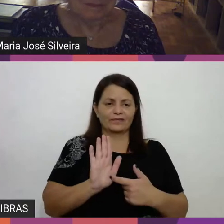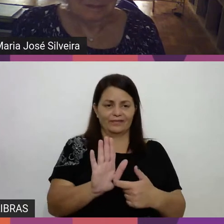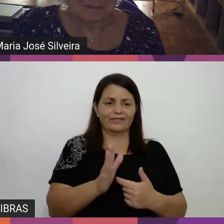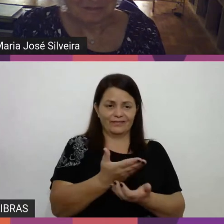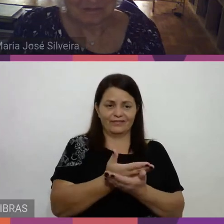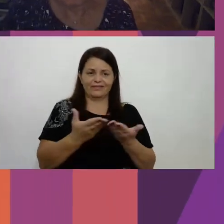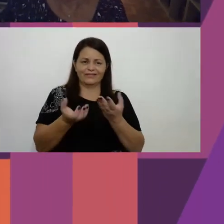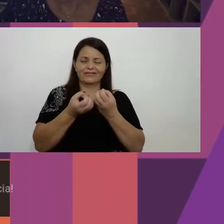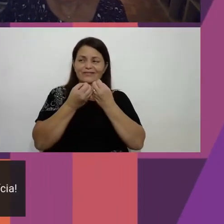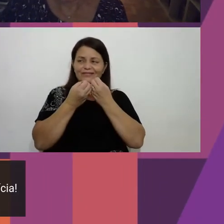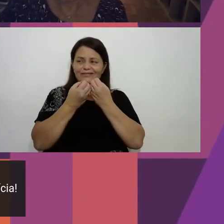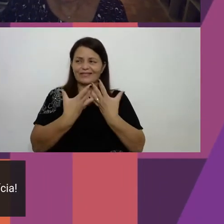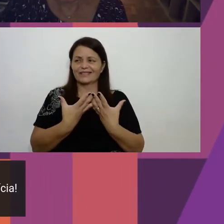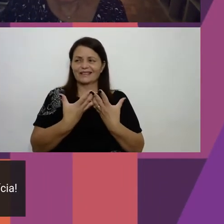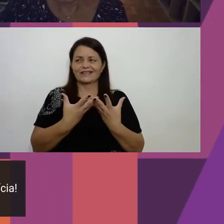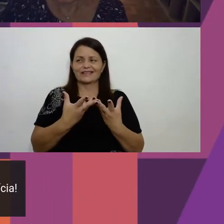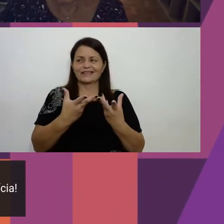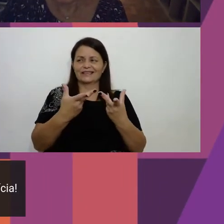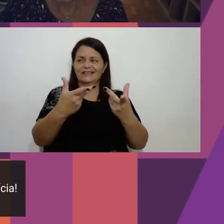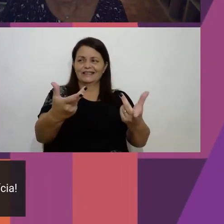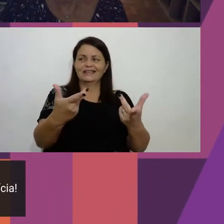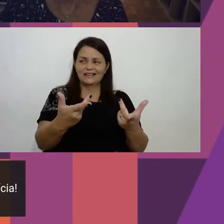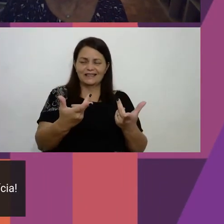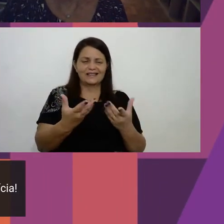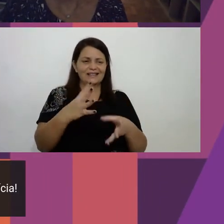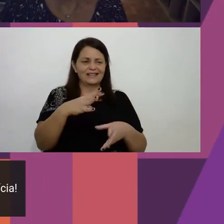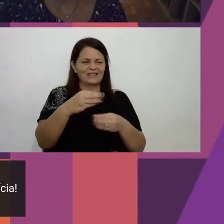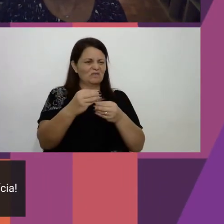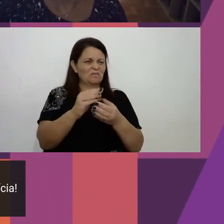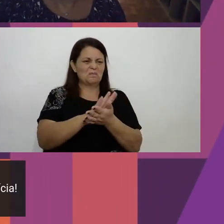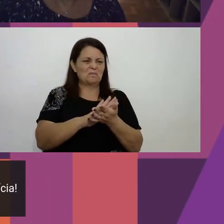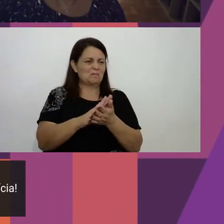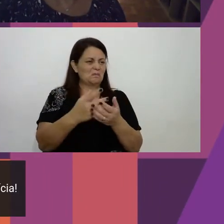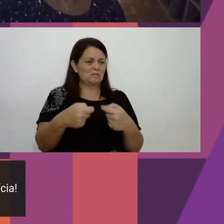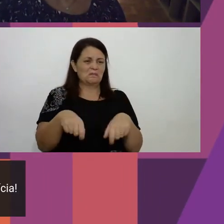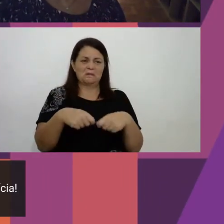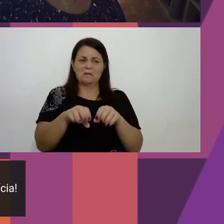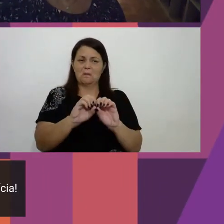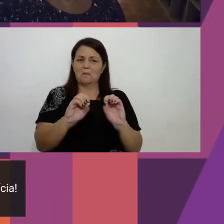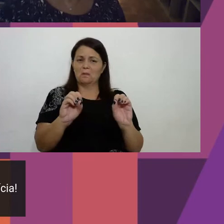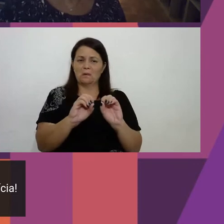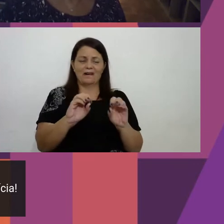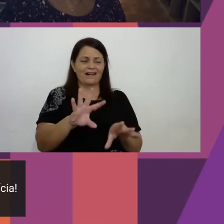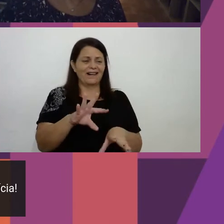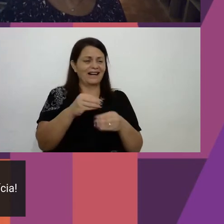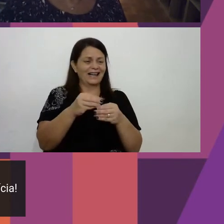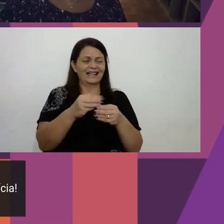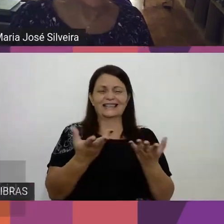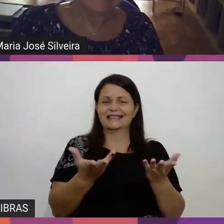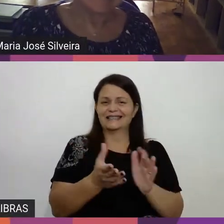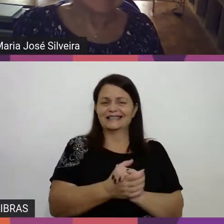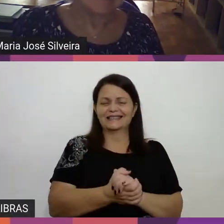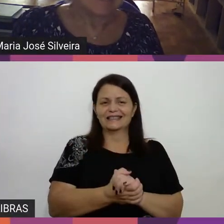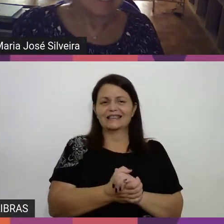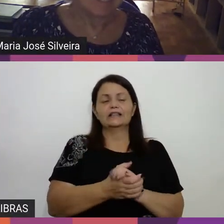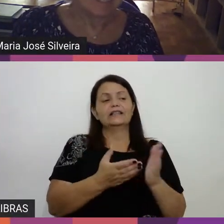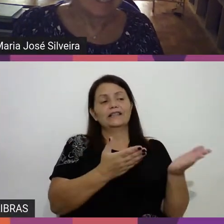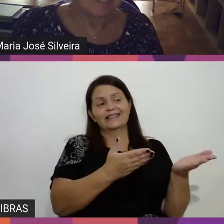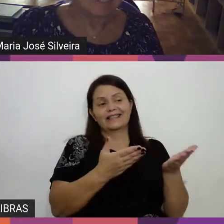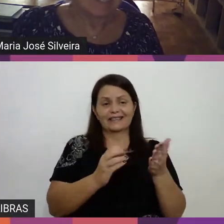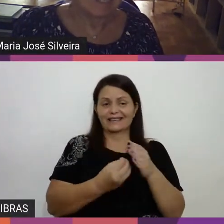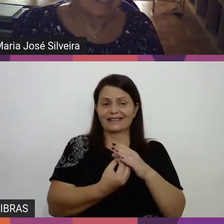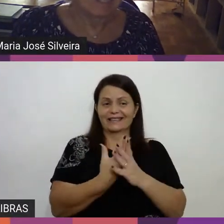tão boa que talvez não quisesse complemento a única coisa que eu vou falar de complemento é que ela